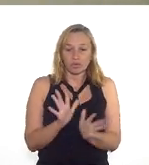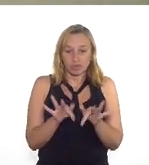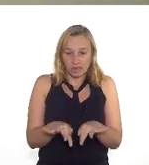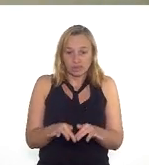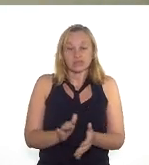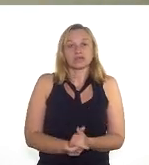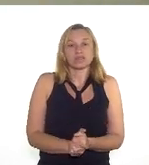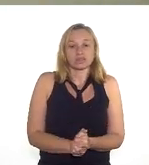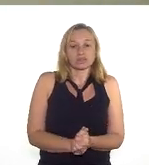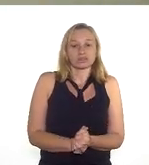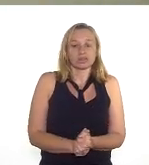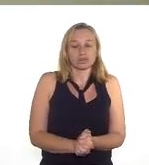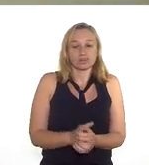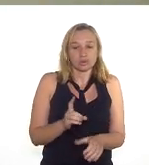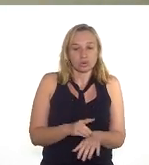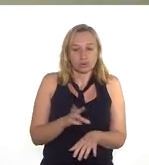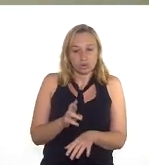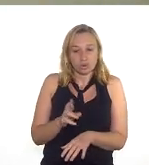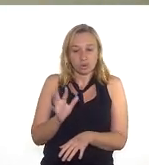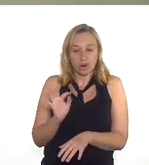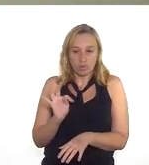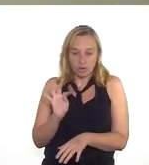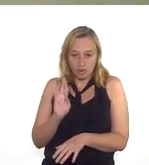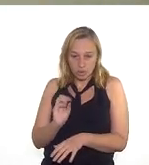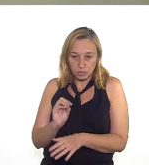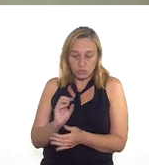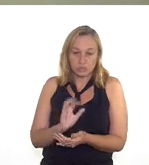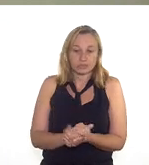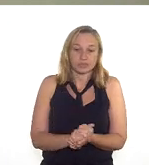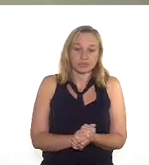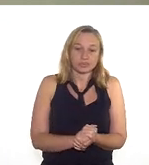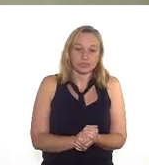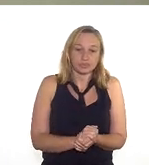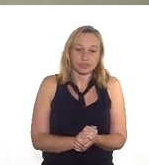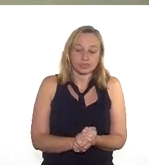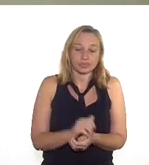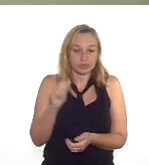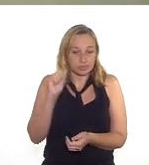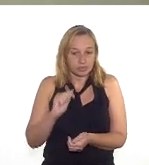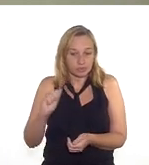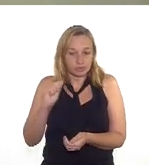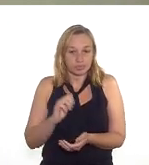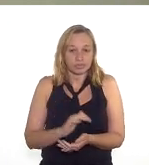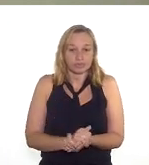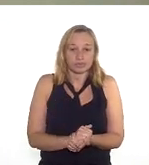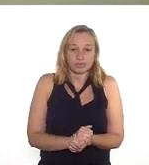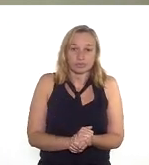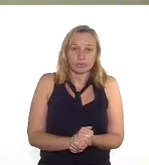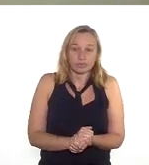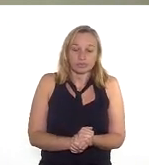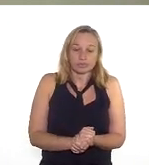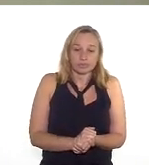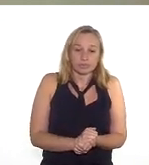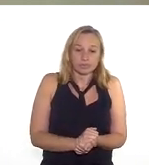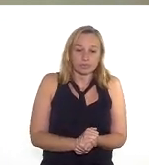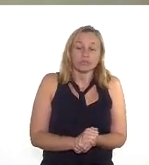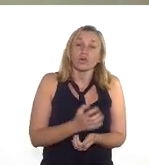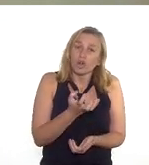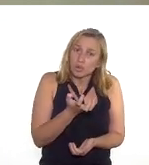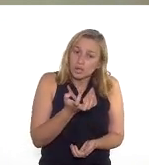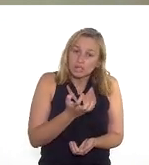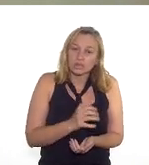encerrando, doutor Alfredo Renault e assessoria, eu